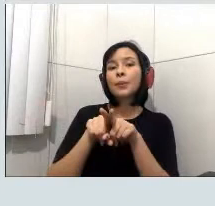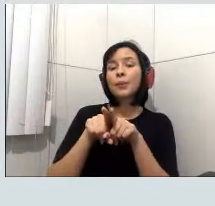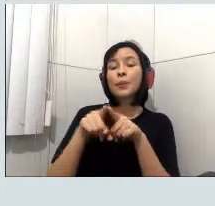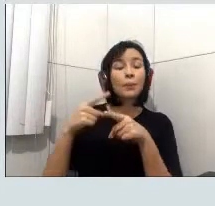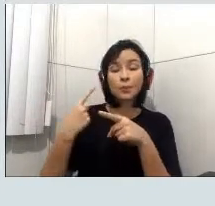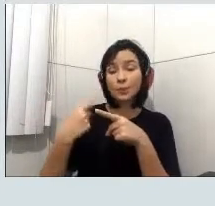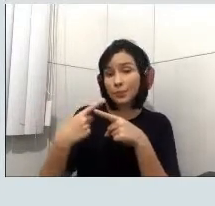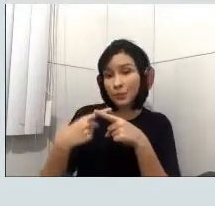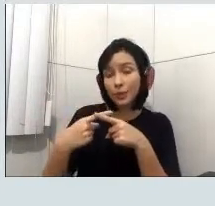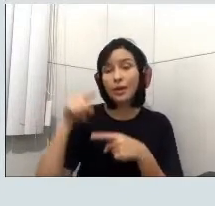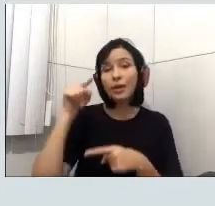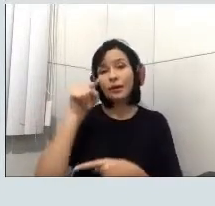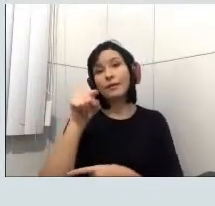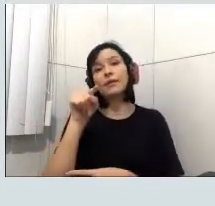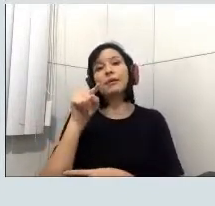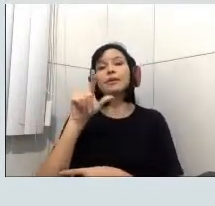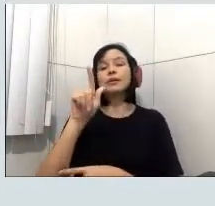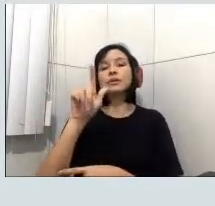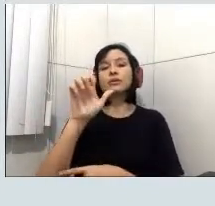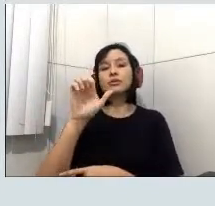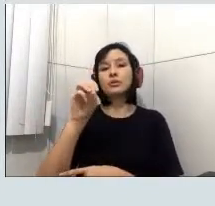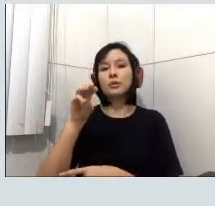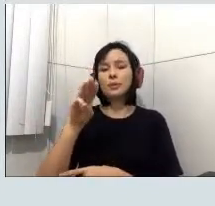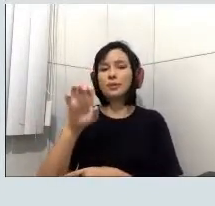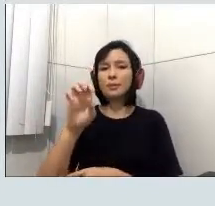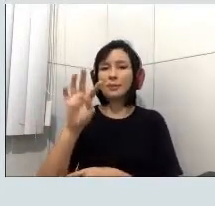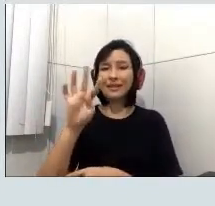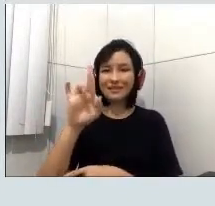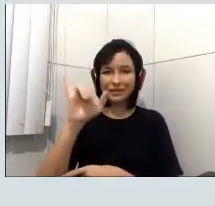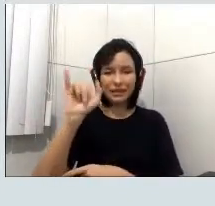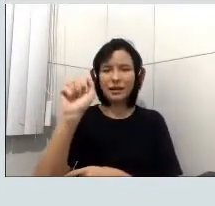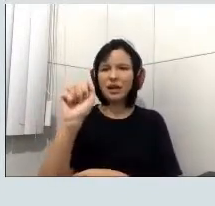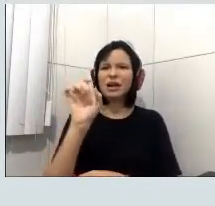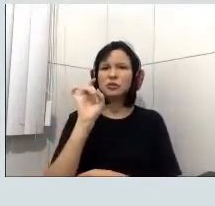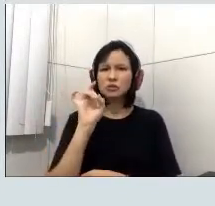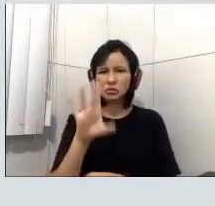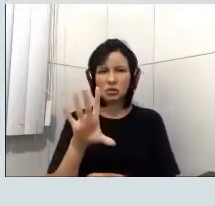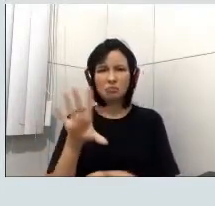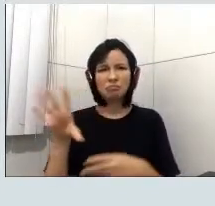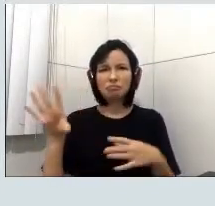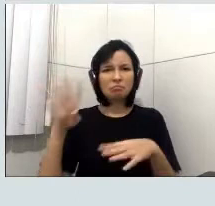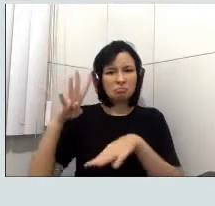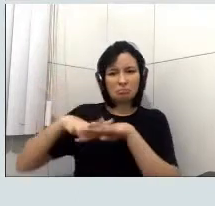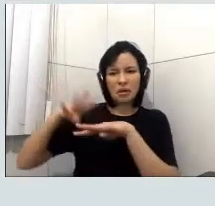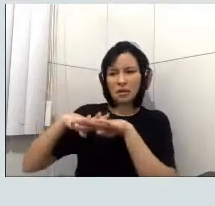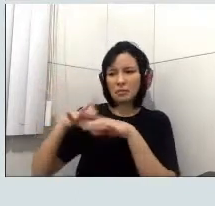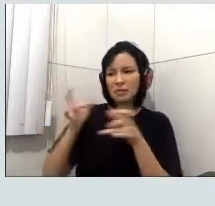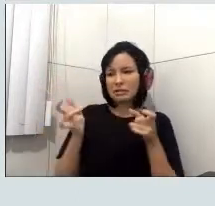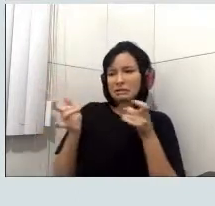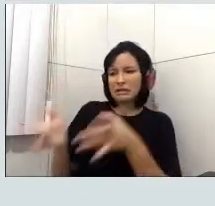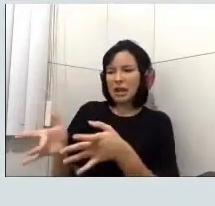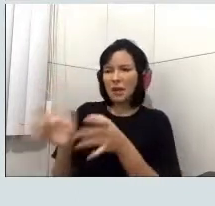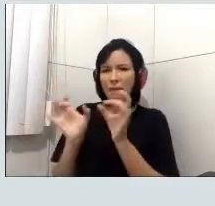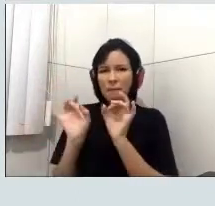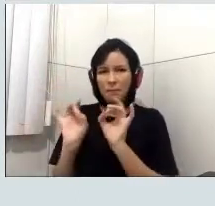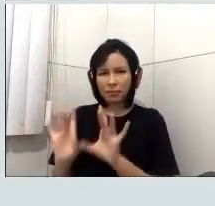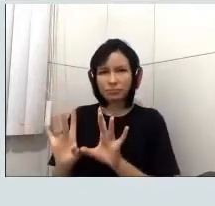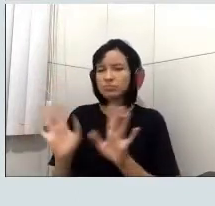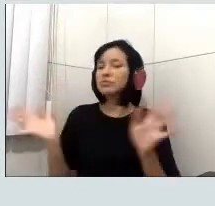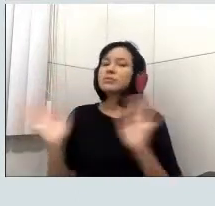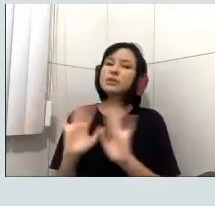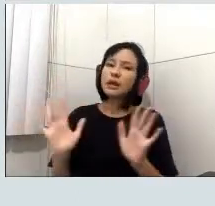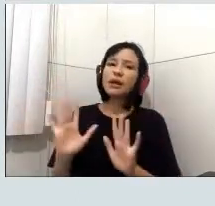ela não é só uma parte da matemática, ela é uma parte que está no nosso dia a